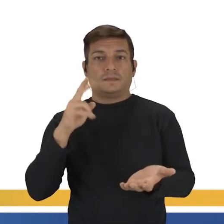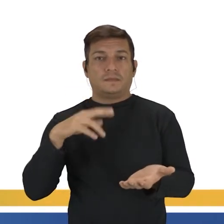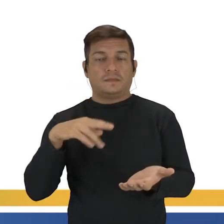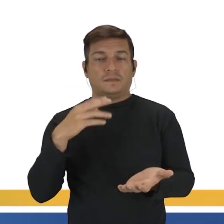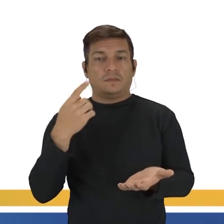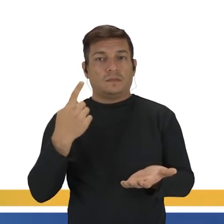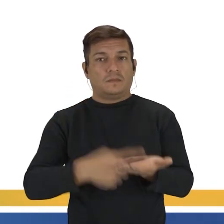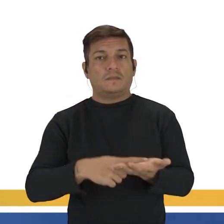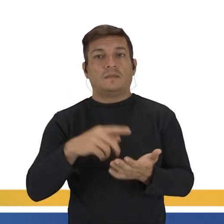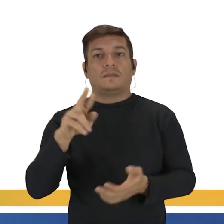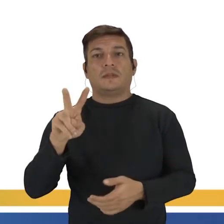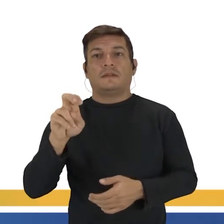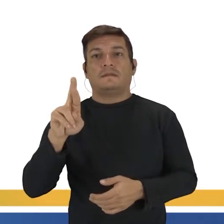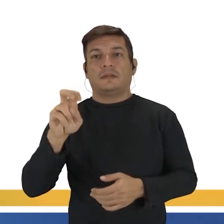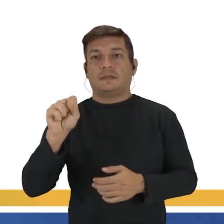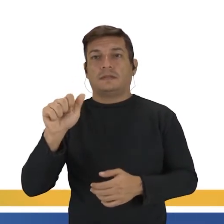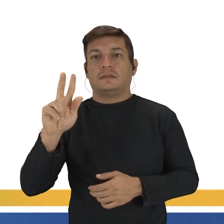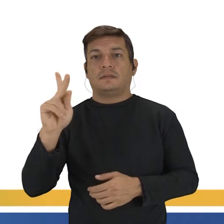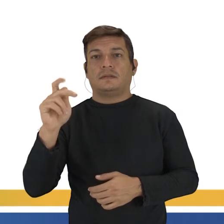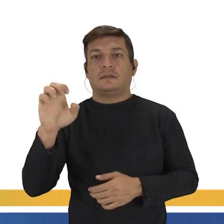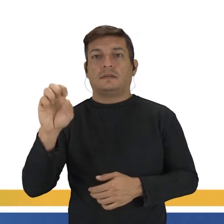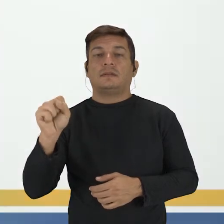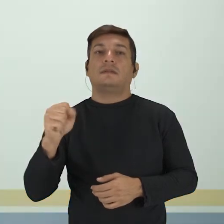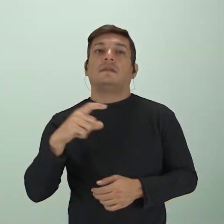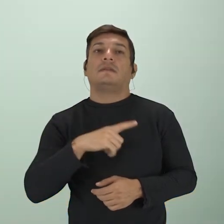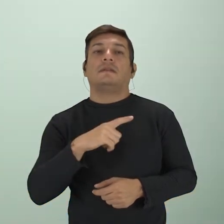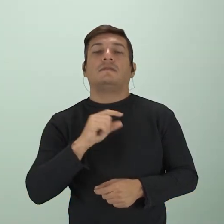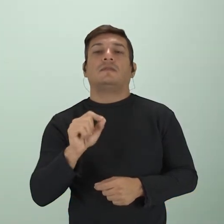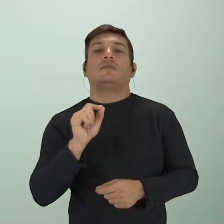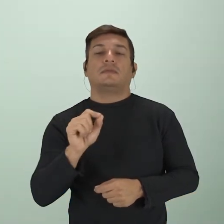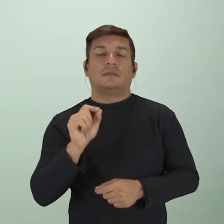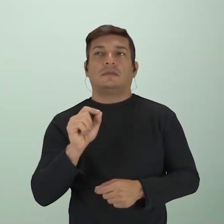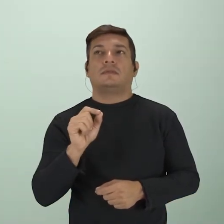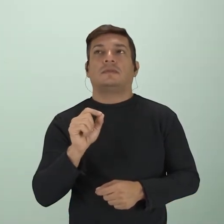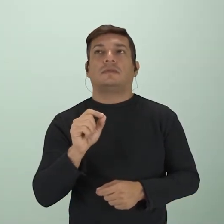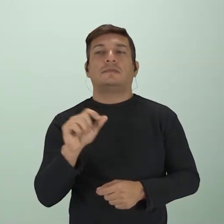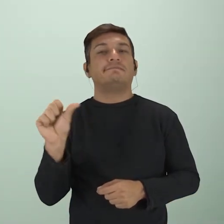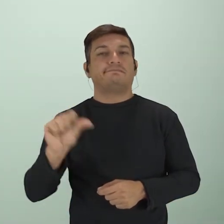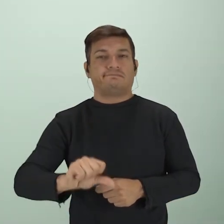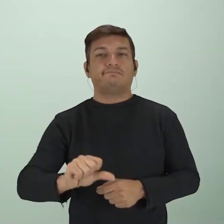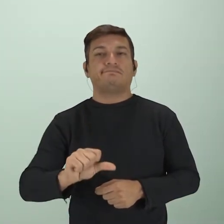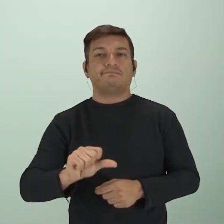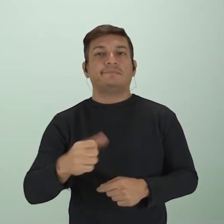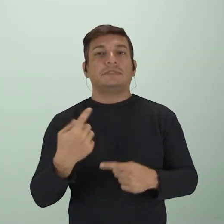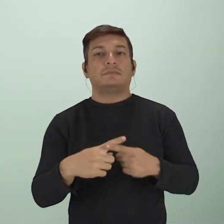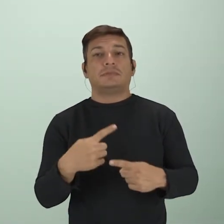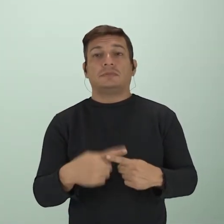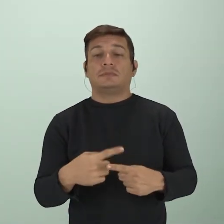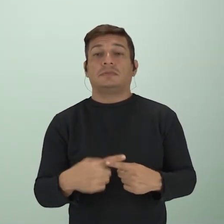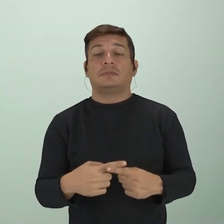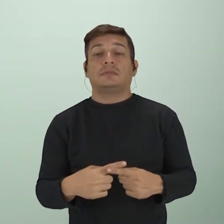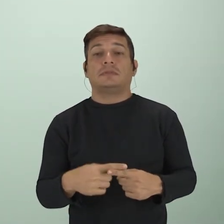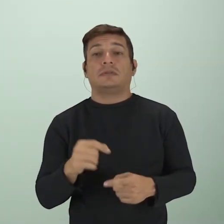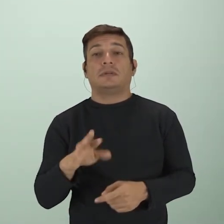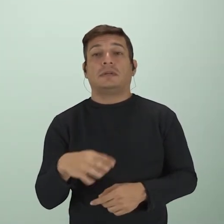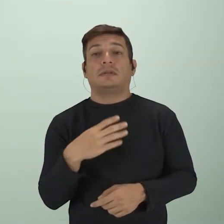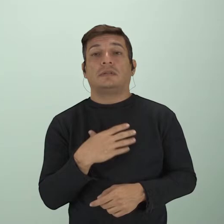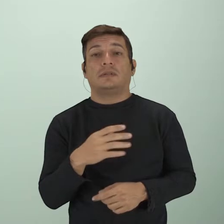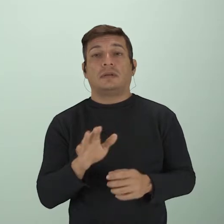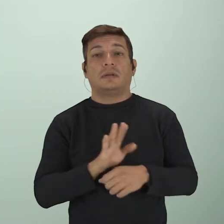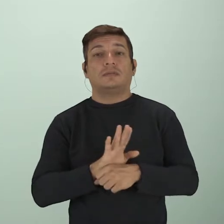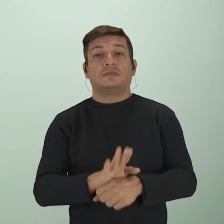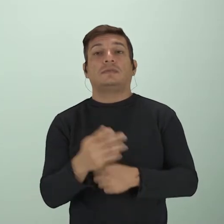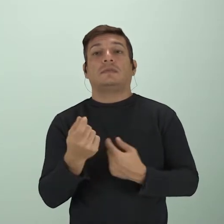do Tratado de Versalhes, isso ainda ficou um pouquinho pior. Por quê? Porque quem estava